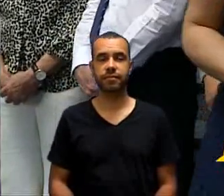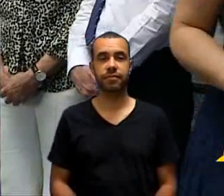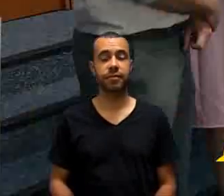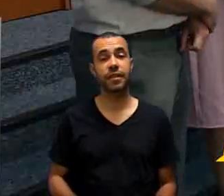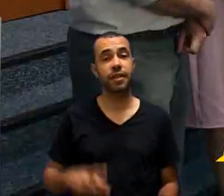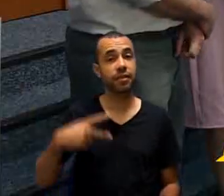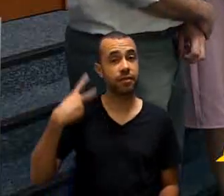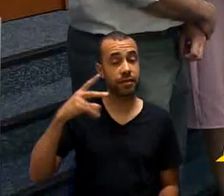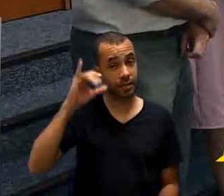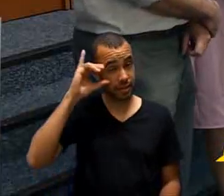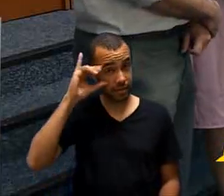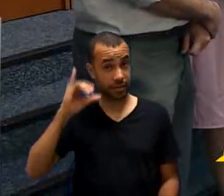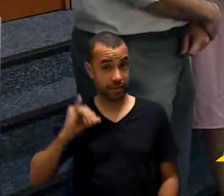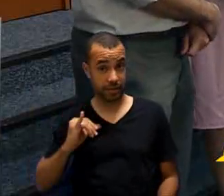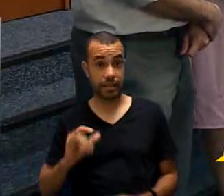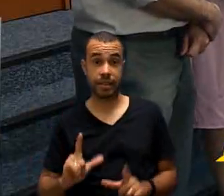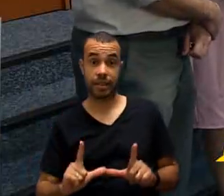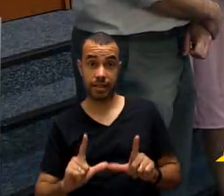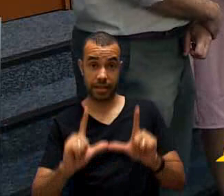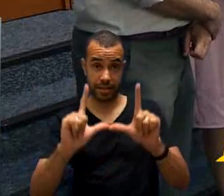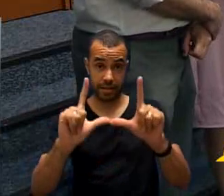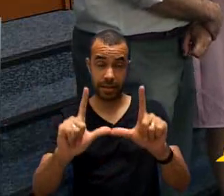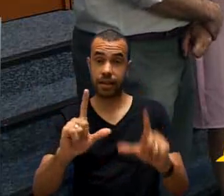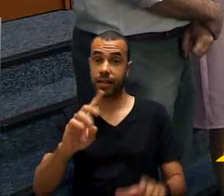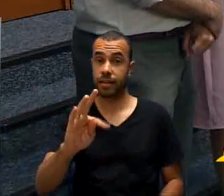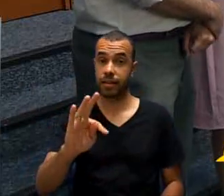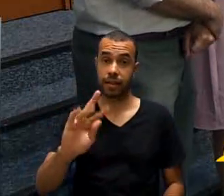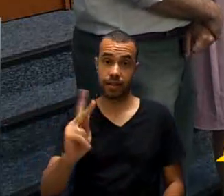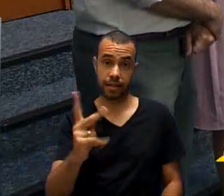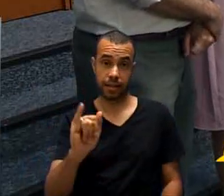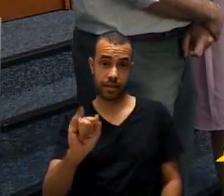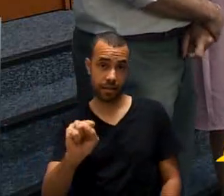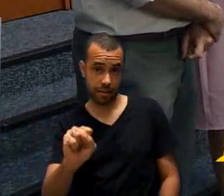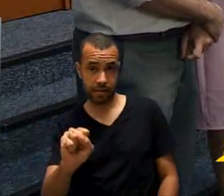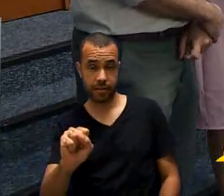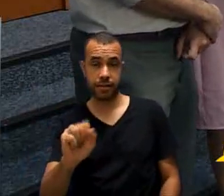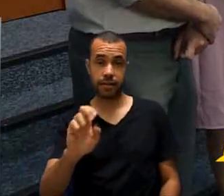A vereadora Yara Bernardi entregará para Thaís Helena de Oliveira Moraes.